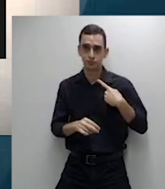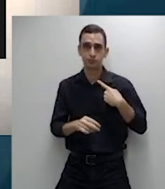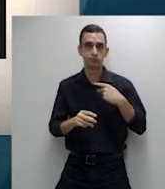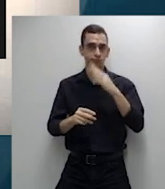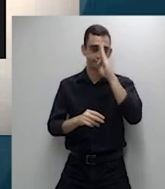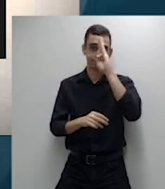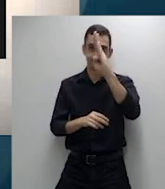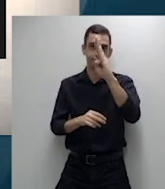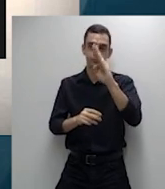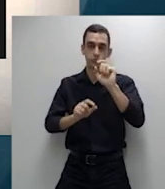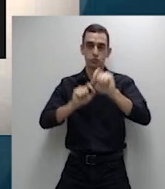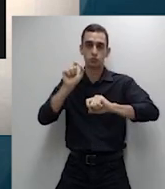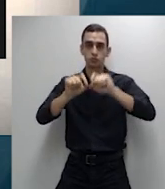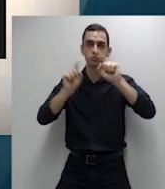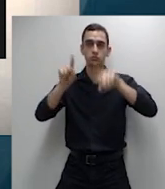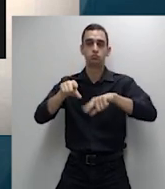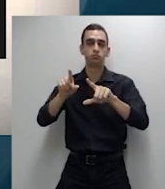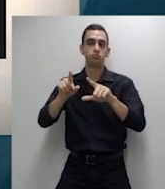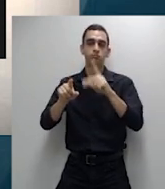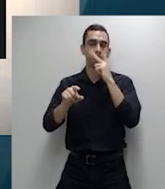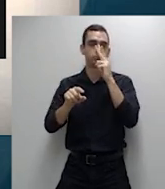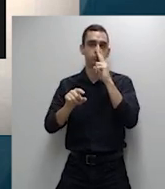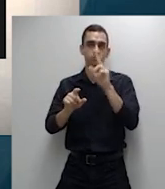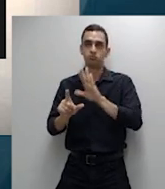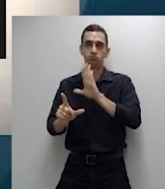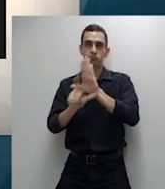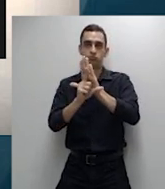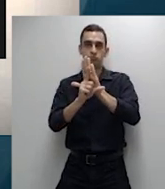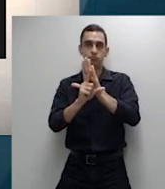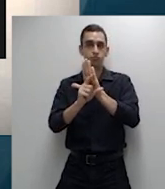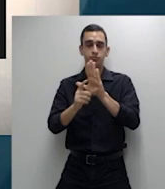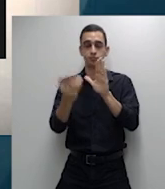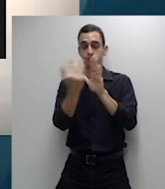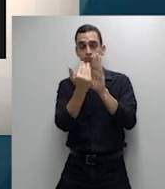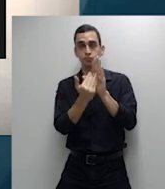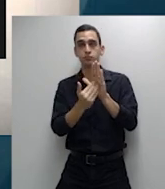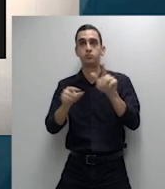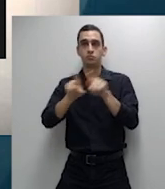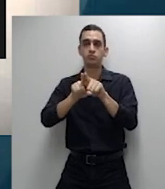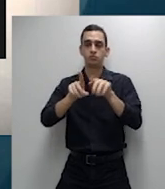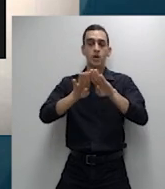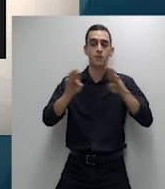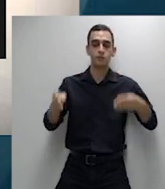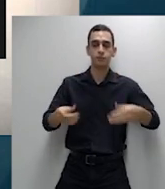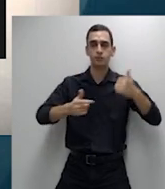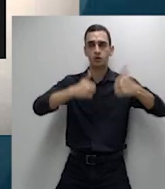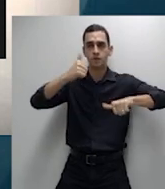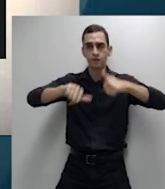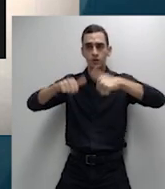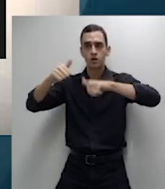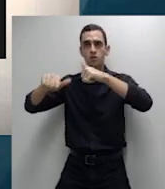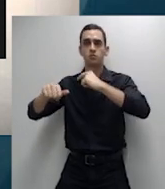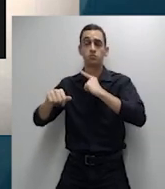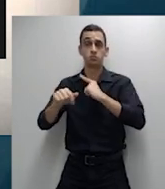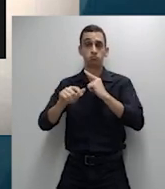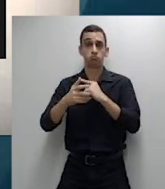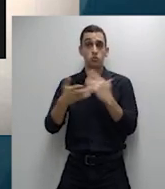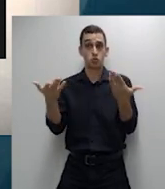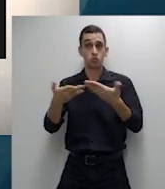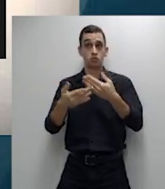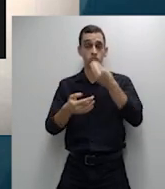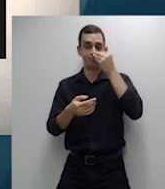ele era ele serve como lei é entre os candidatos e entre a banca examinadora Então nós não podemos desprezar qualquer